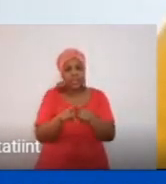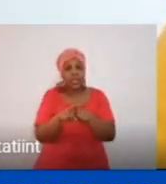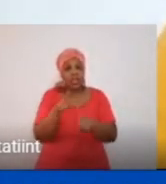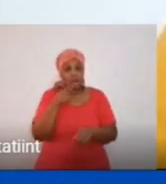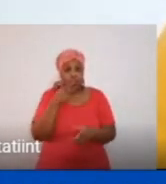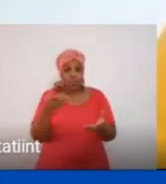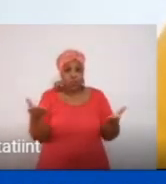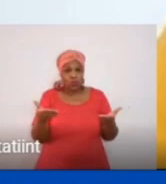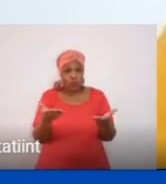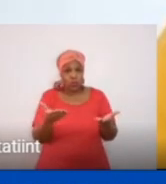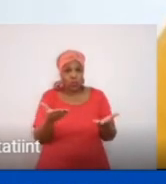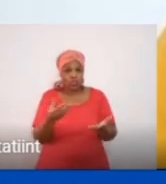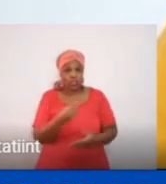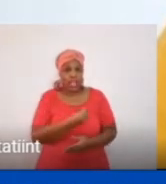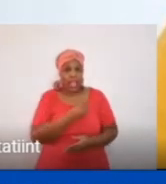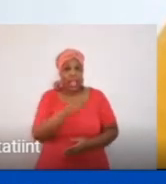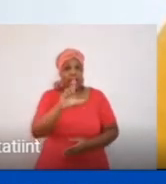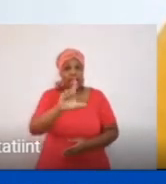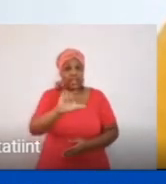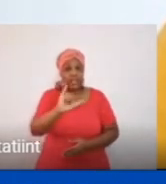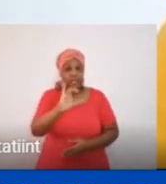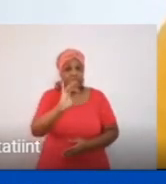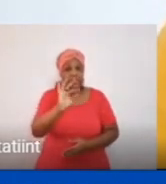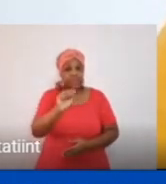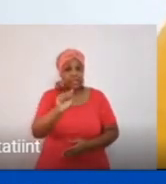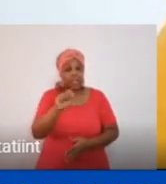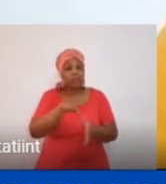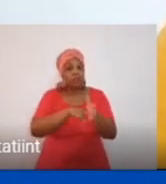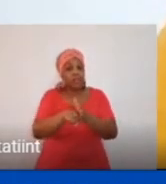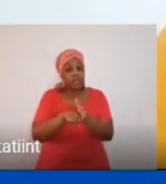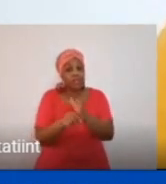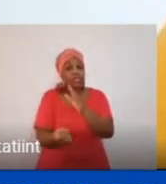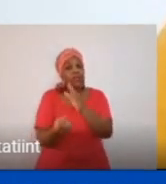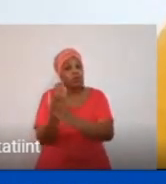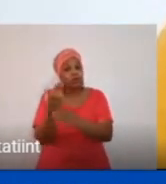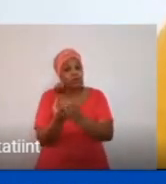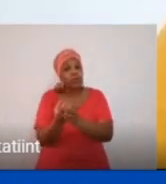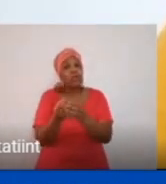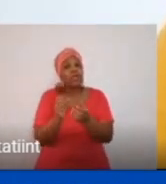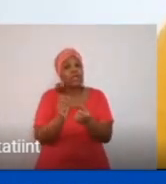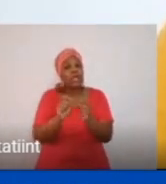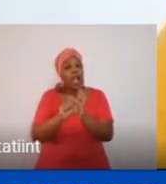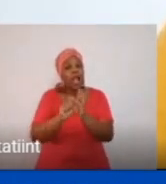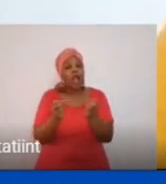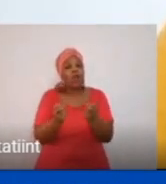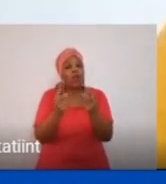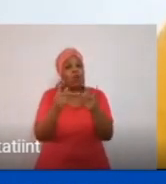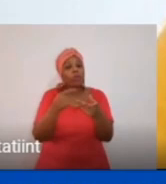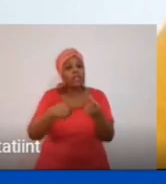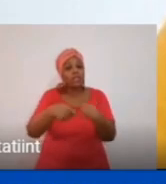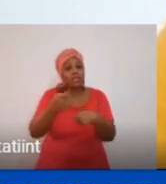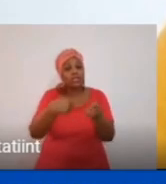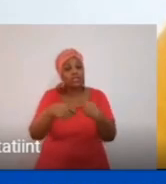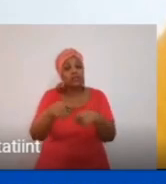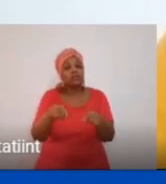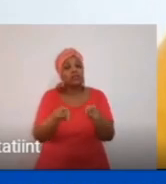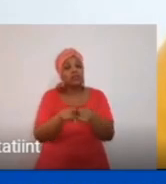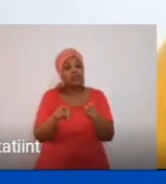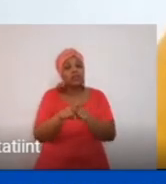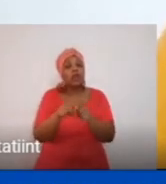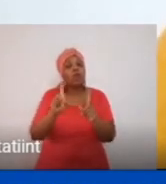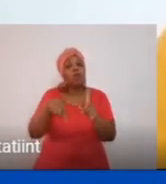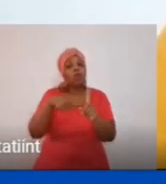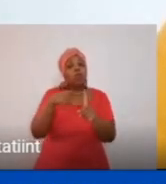ilícitas, que inclua desde a pesquisa, a produção, a comercialização, propostas afirmativas que